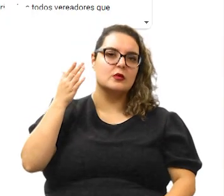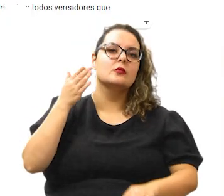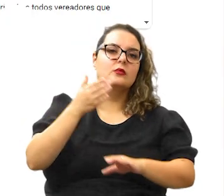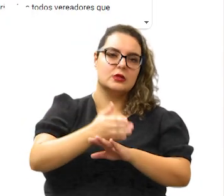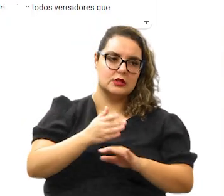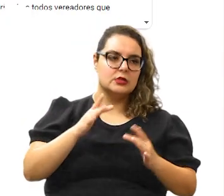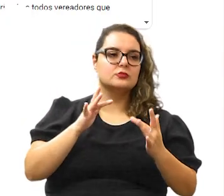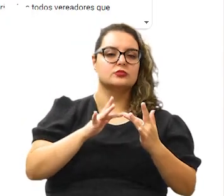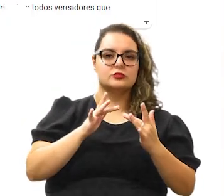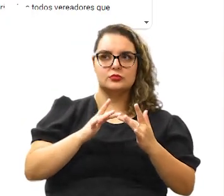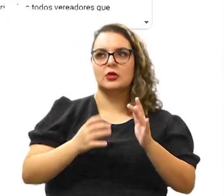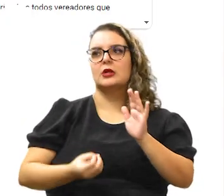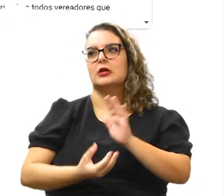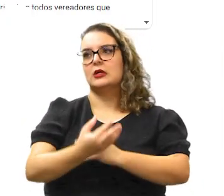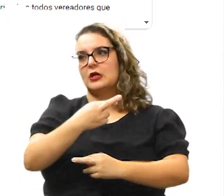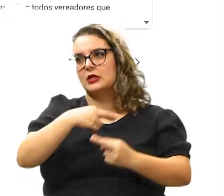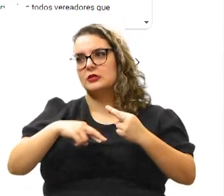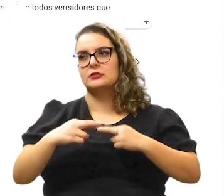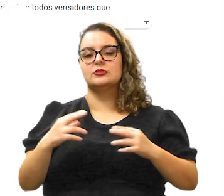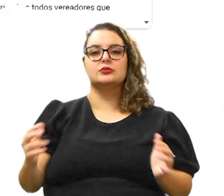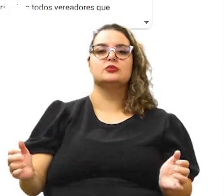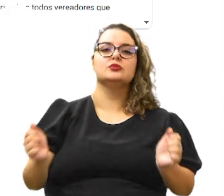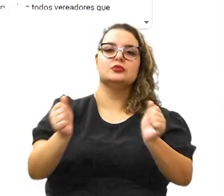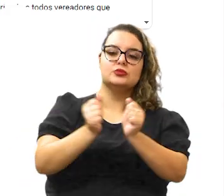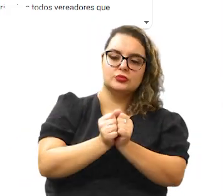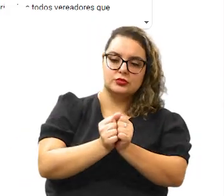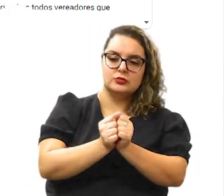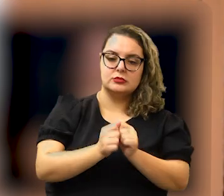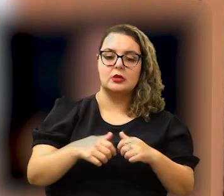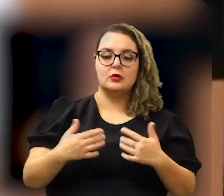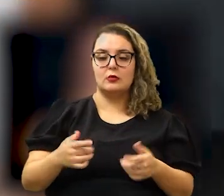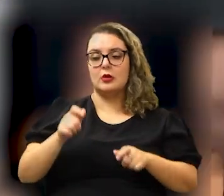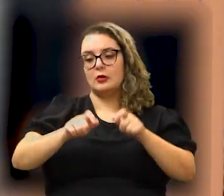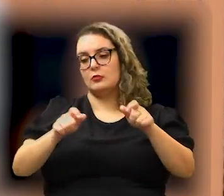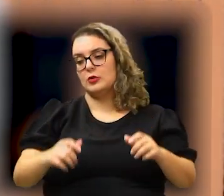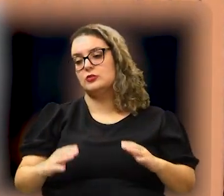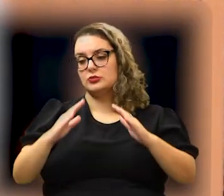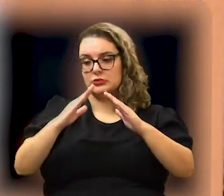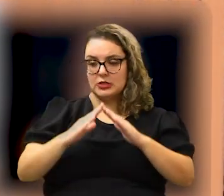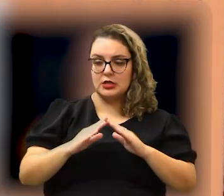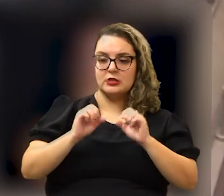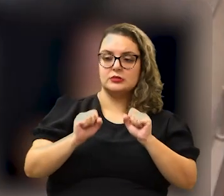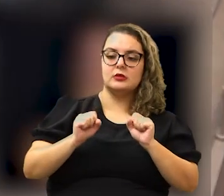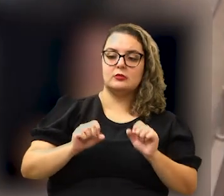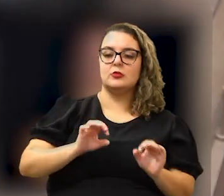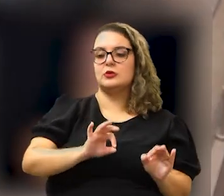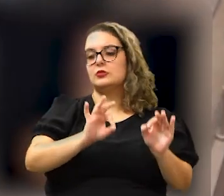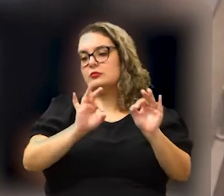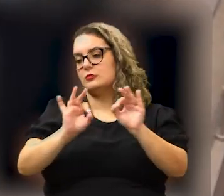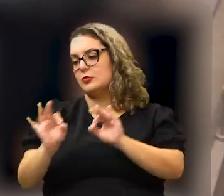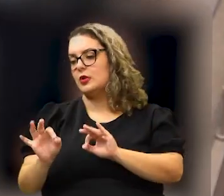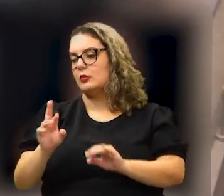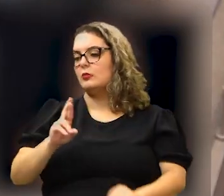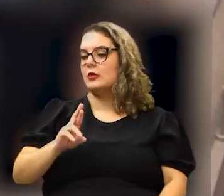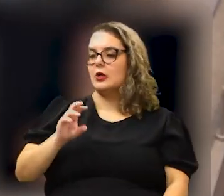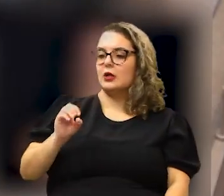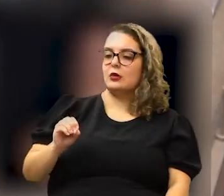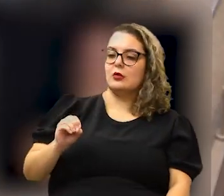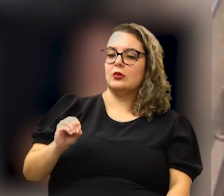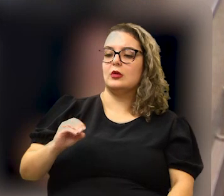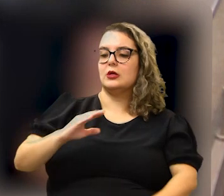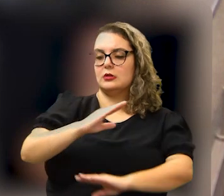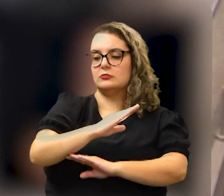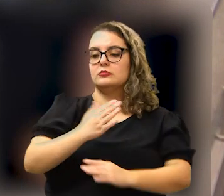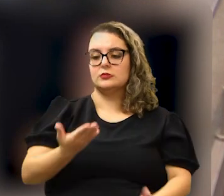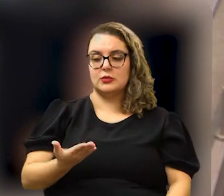na sua casa pode acompanhar uma sessão ordinária da Câmara, inclusive com o QR Code, sabendo qual é a pauta que está